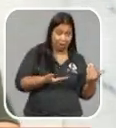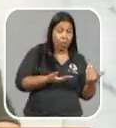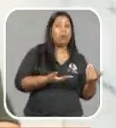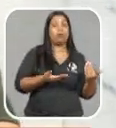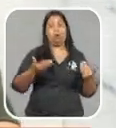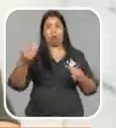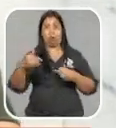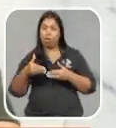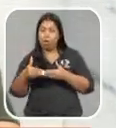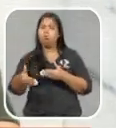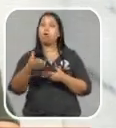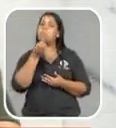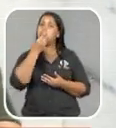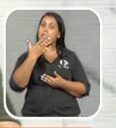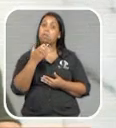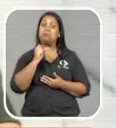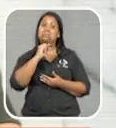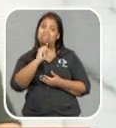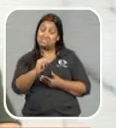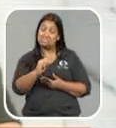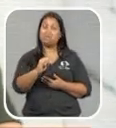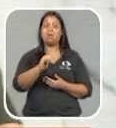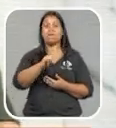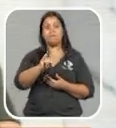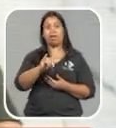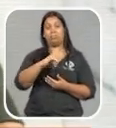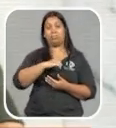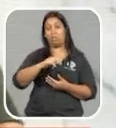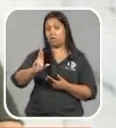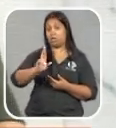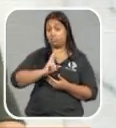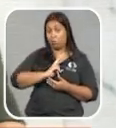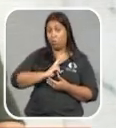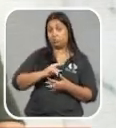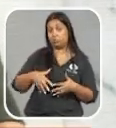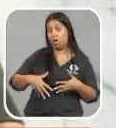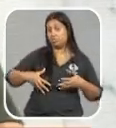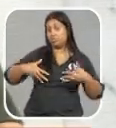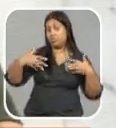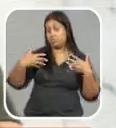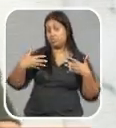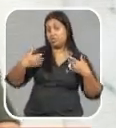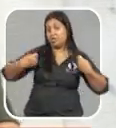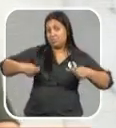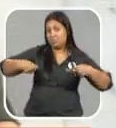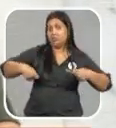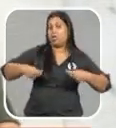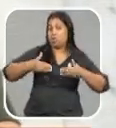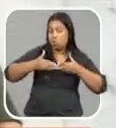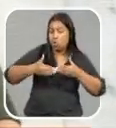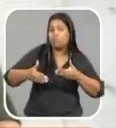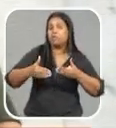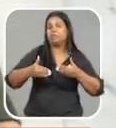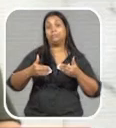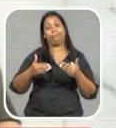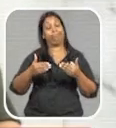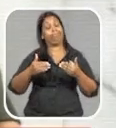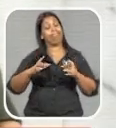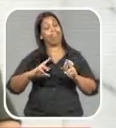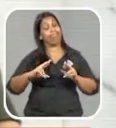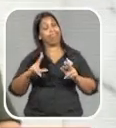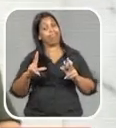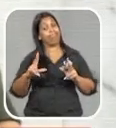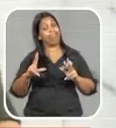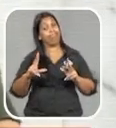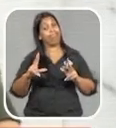resultado assim, satisfatório e necessário logo no começo, é outra história. Porque o